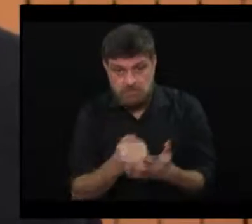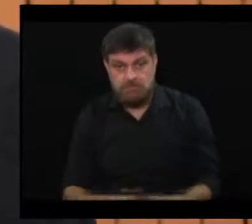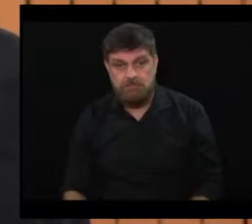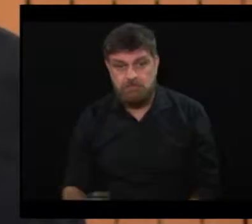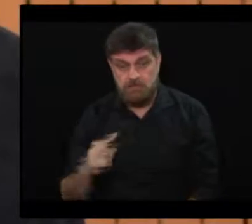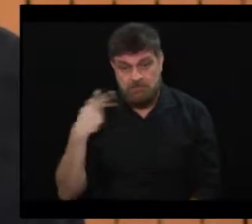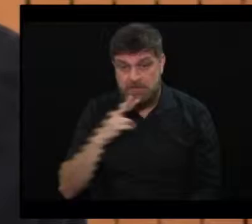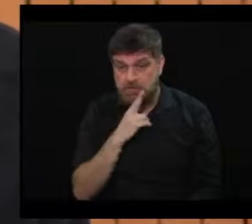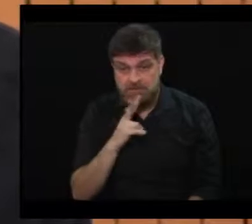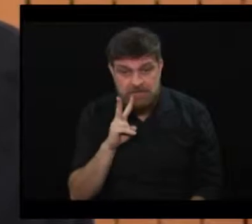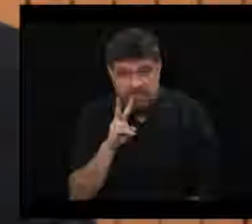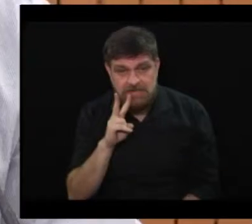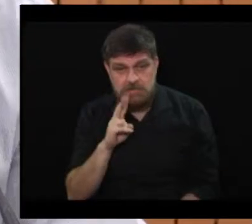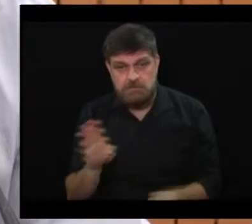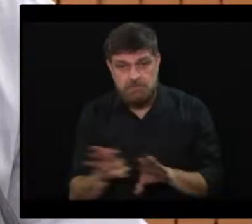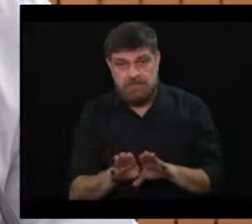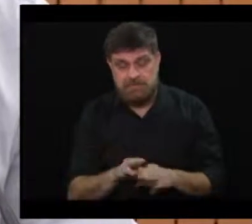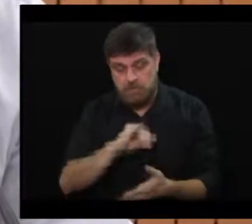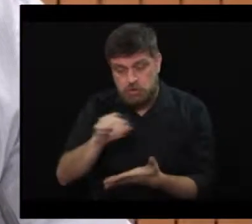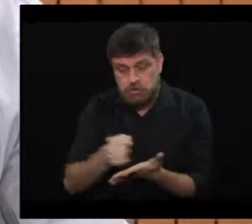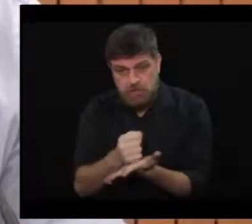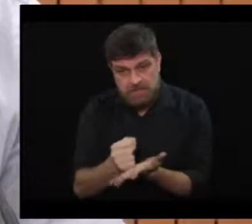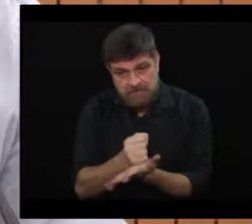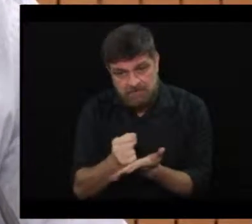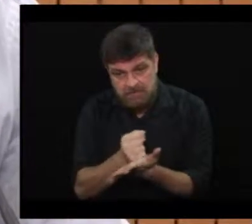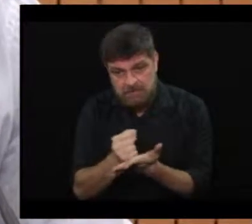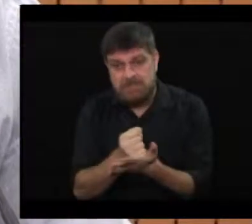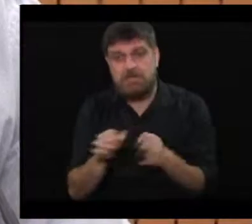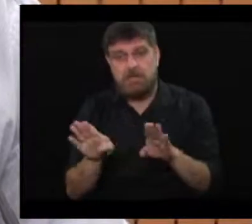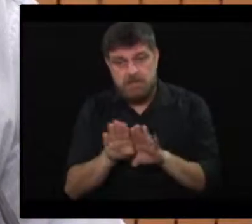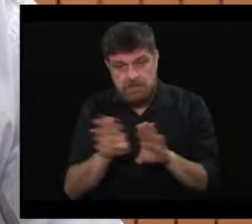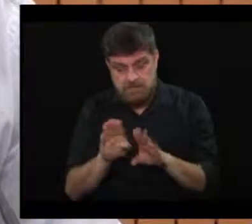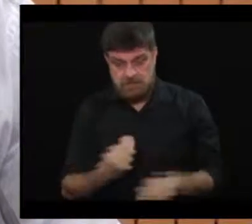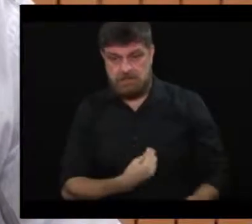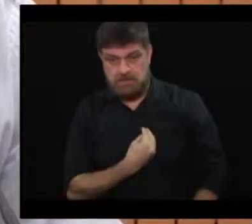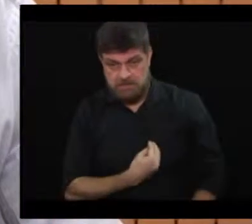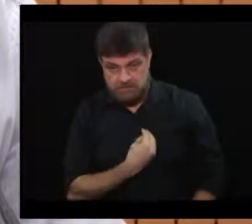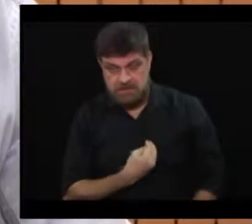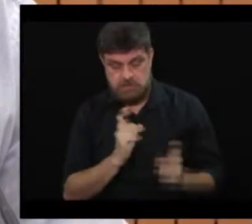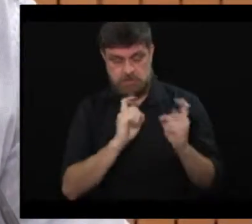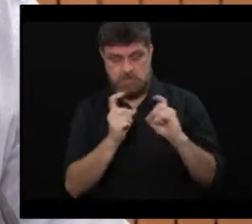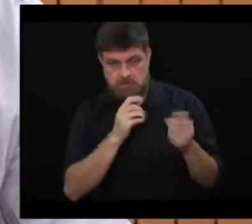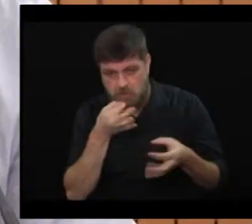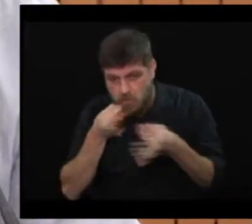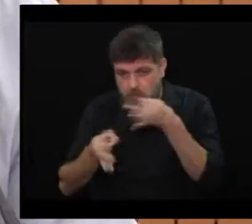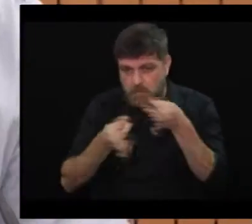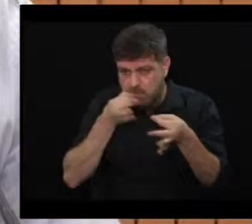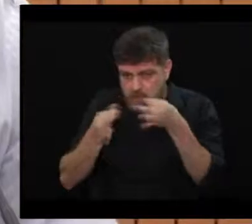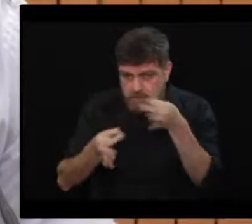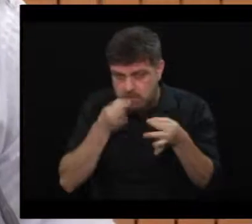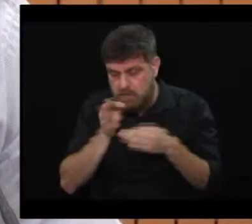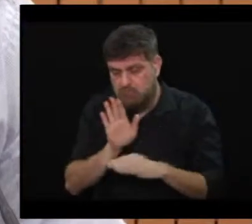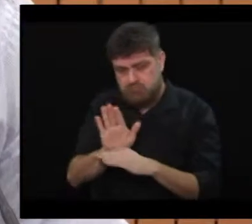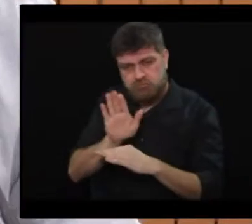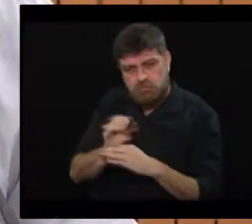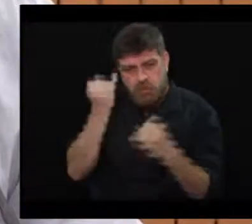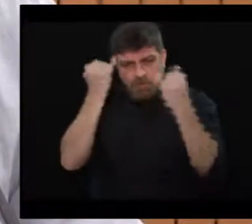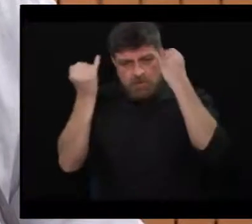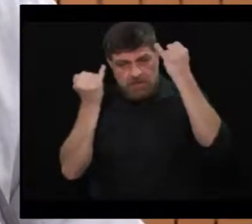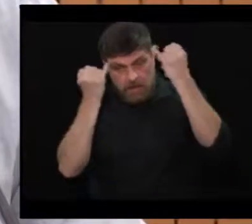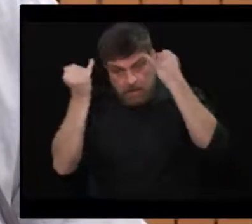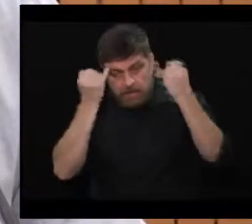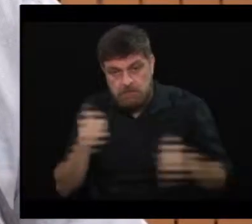vereadores Vinícius Gratti e Jorge da Farmácia também participaram da reunião e colaboraram com ideias. Que